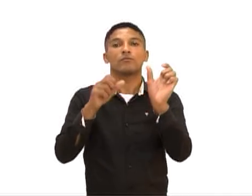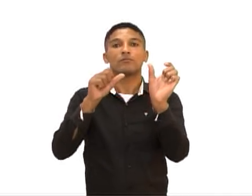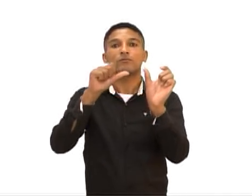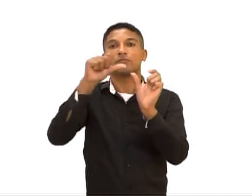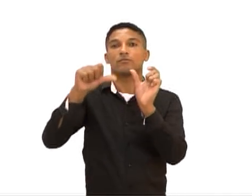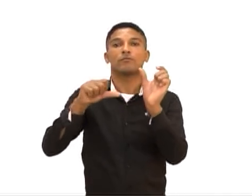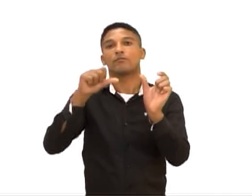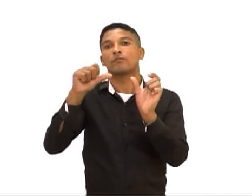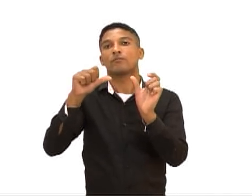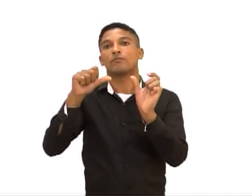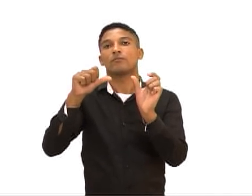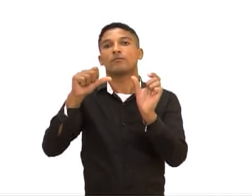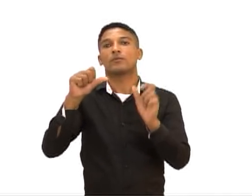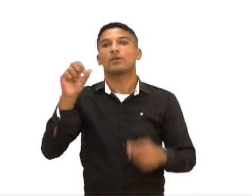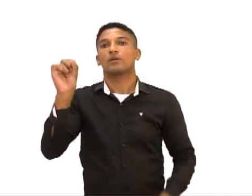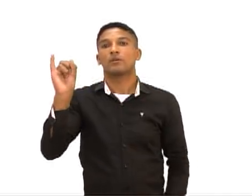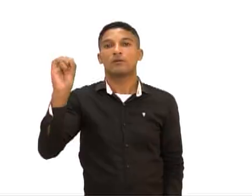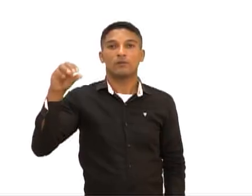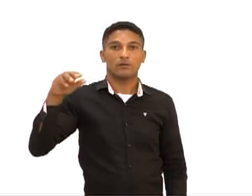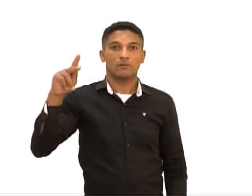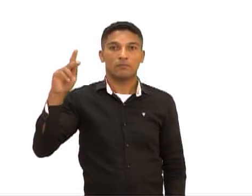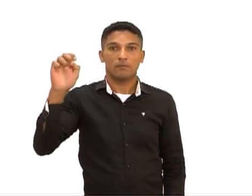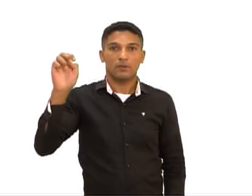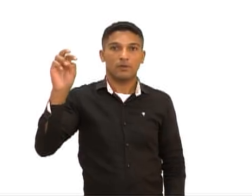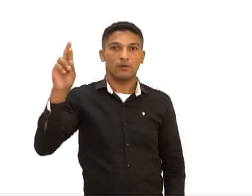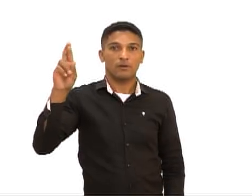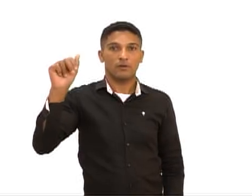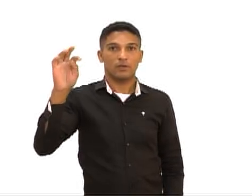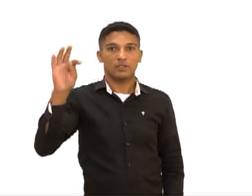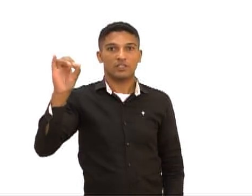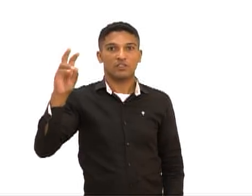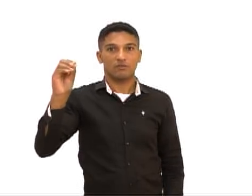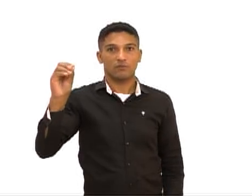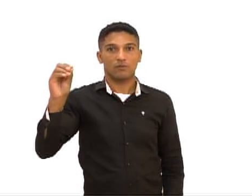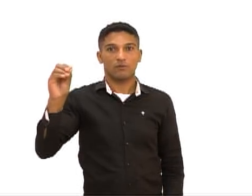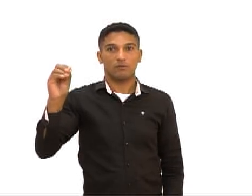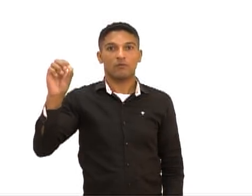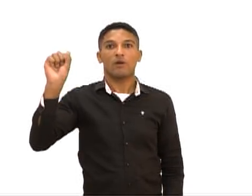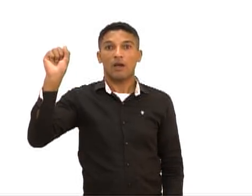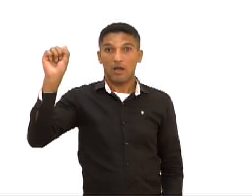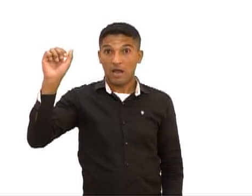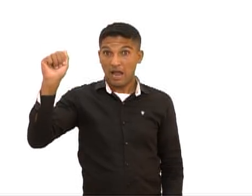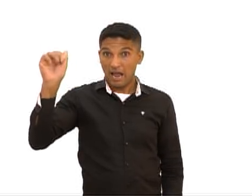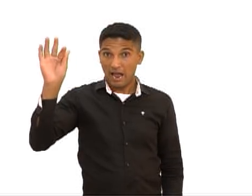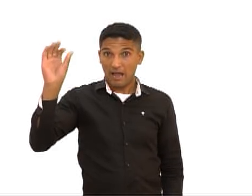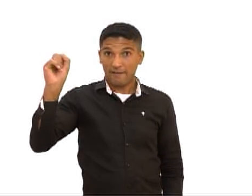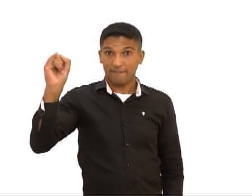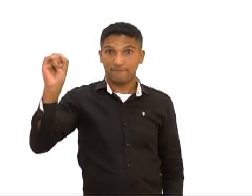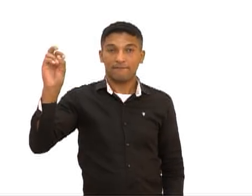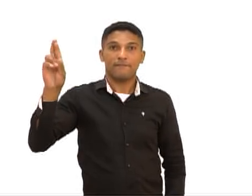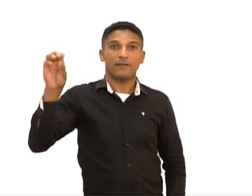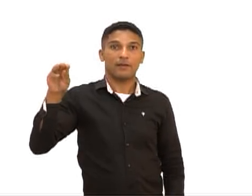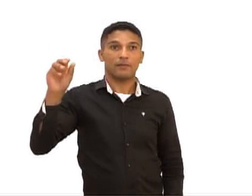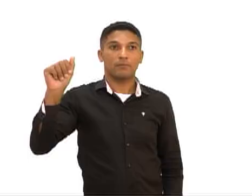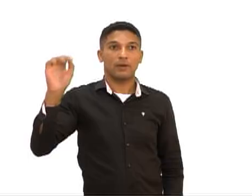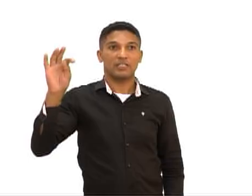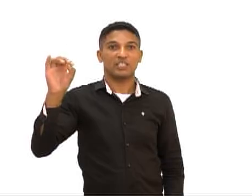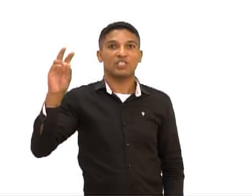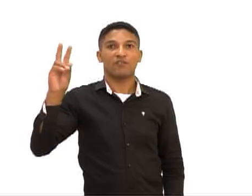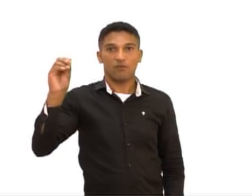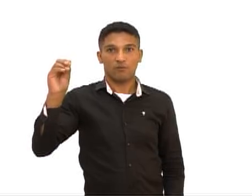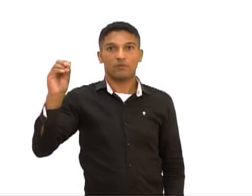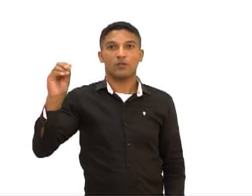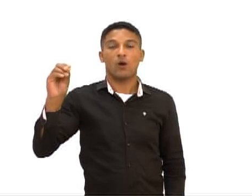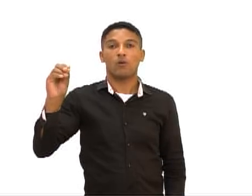Então, quem percebeu ali que vai montar ali primeiro o presente do indicativo, que vai ficar eu dou, tu doas, ele doa, nós doamos,